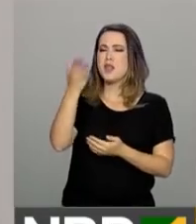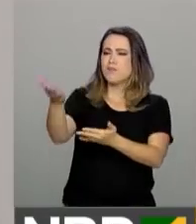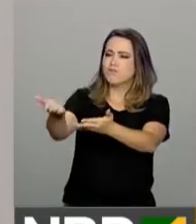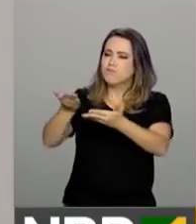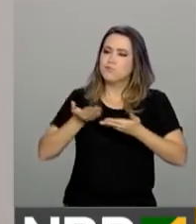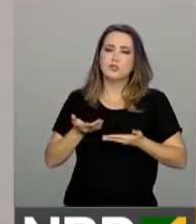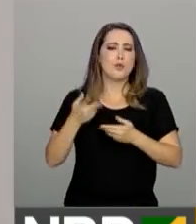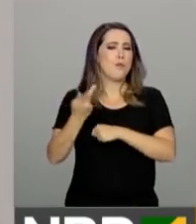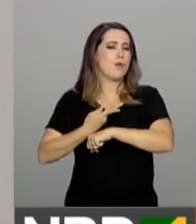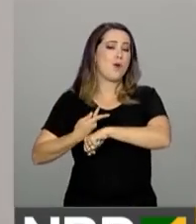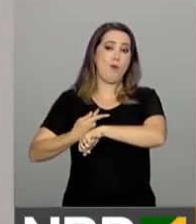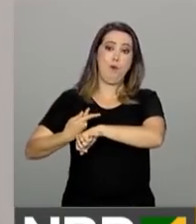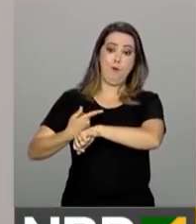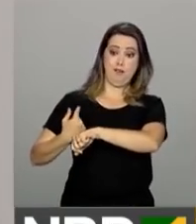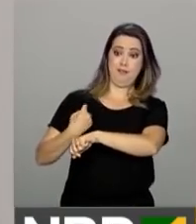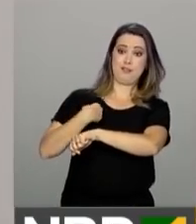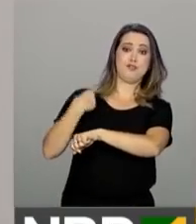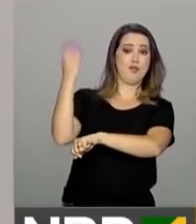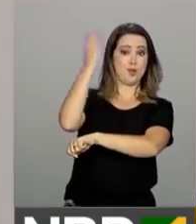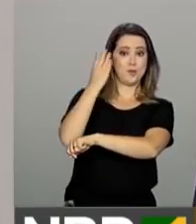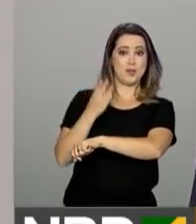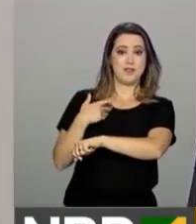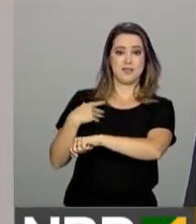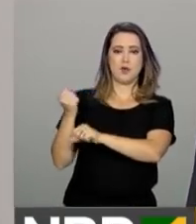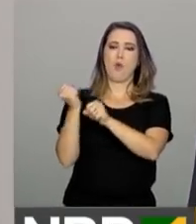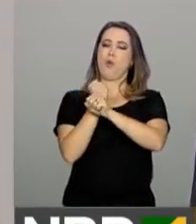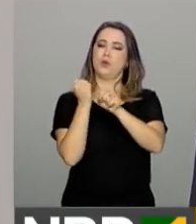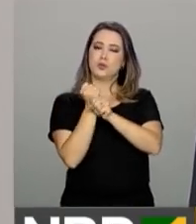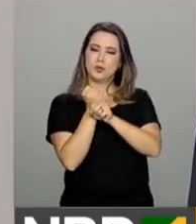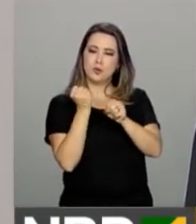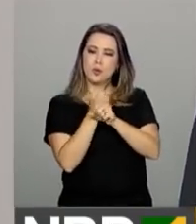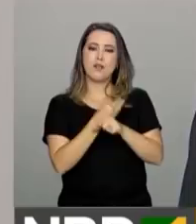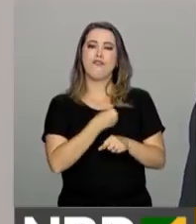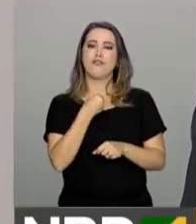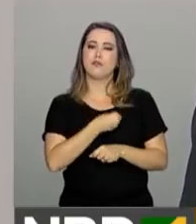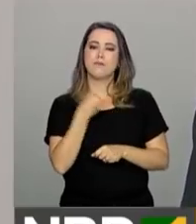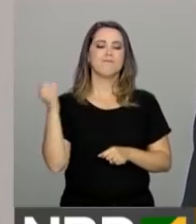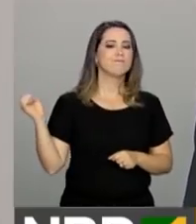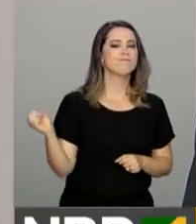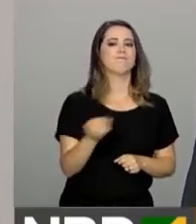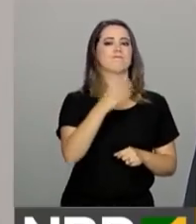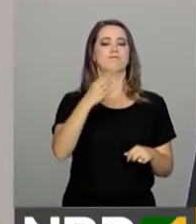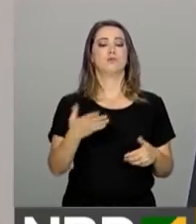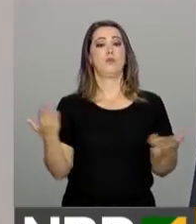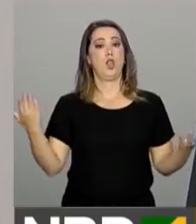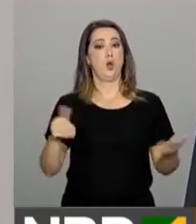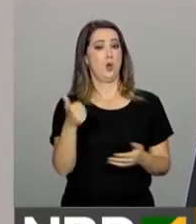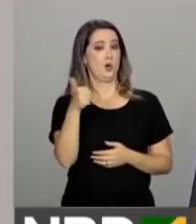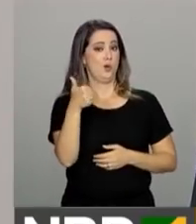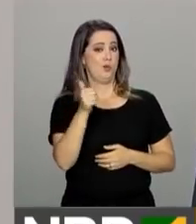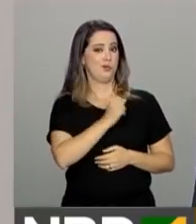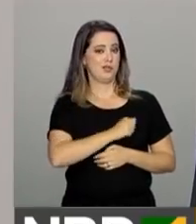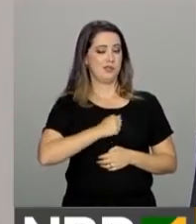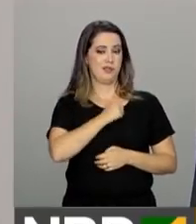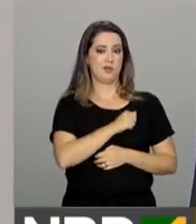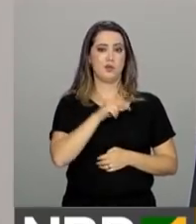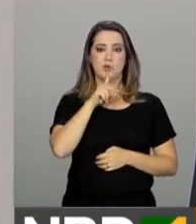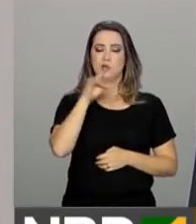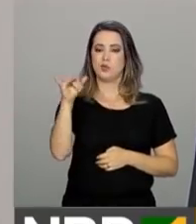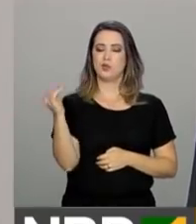buscam nossas terras construir ou reconstruir suas vidas e agora que o dia 11 de agosto foi